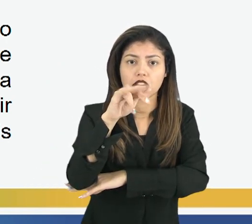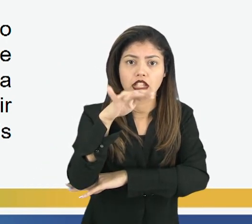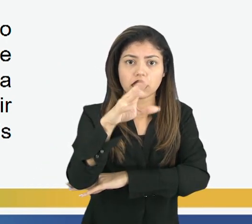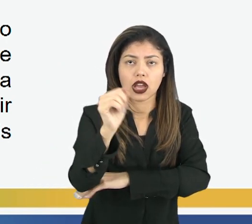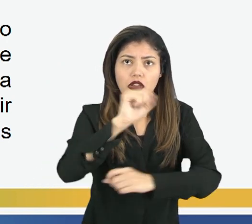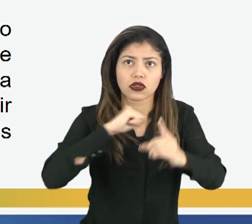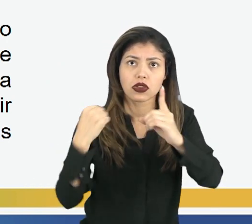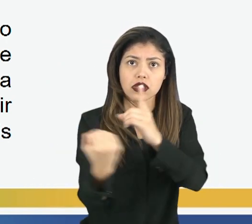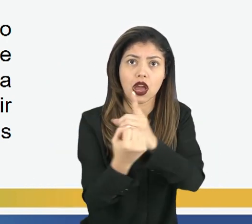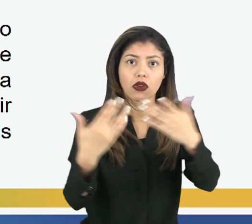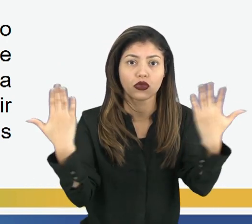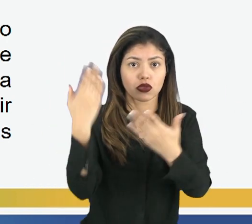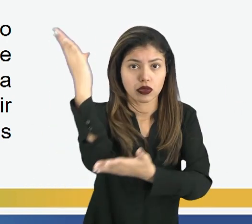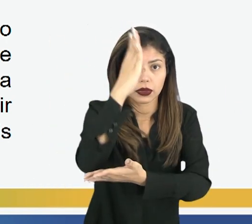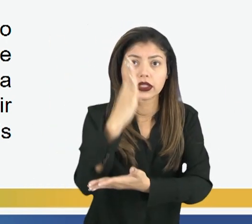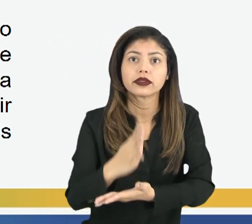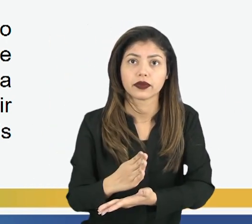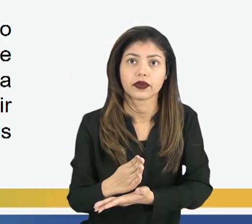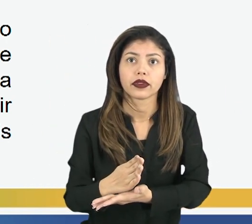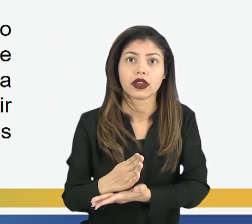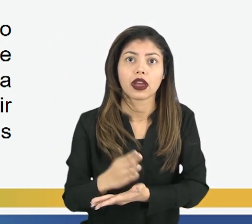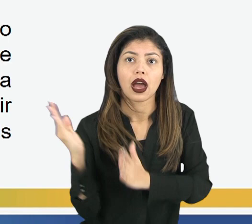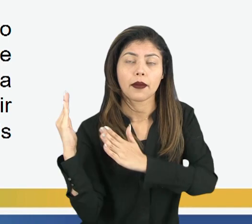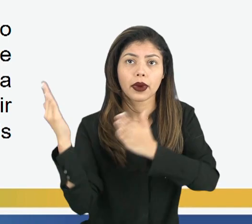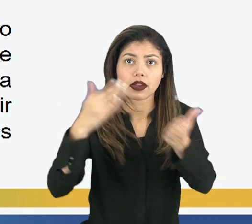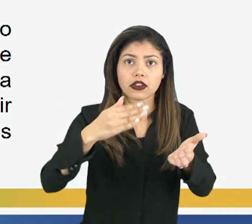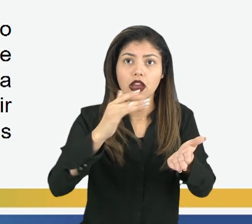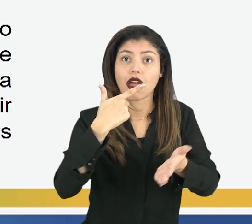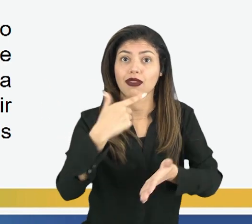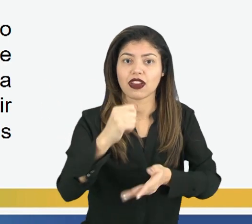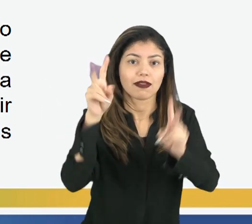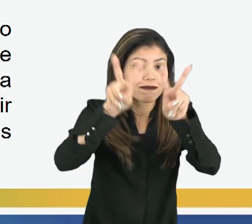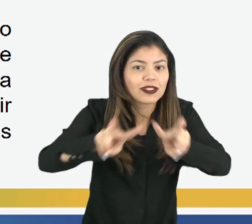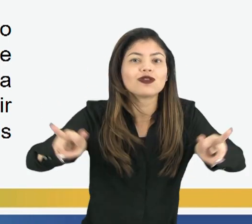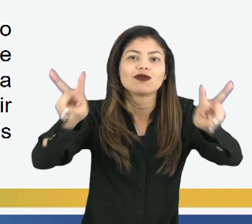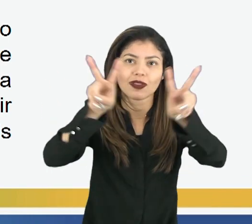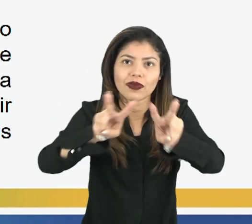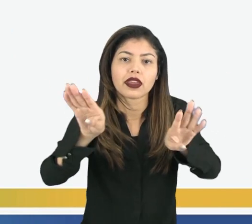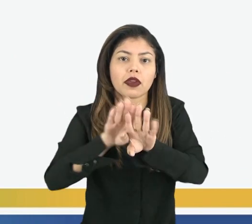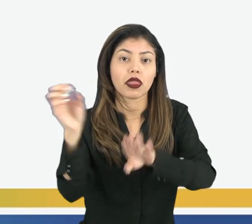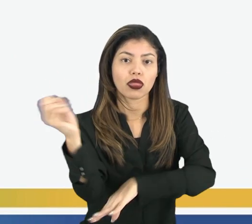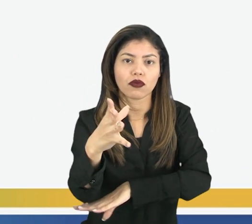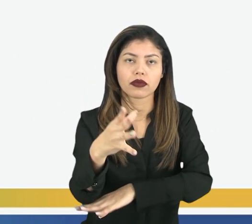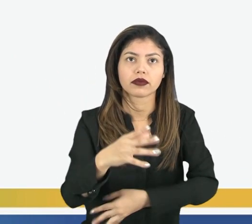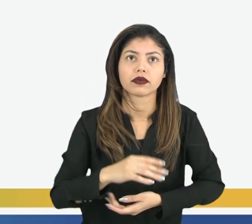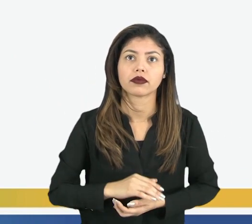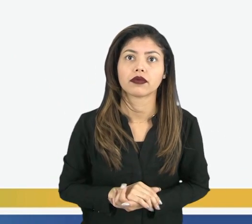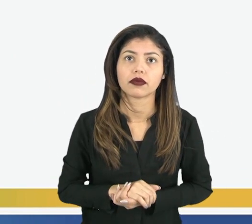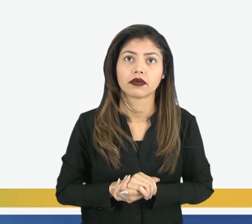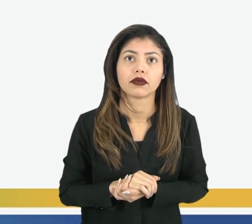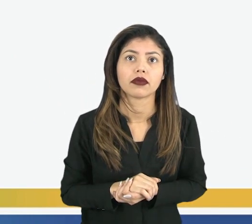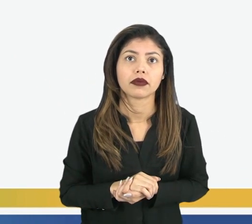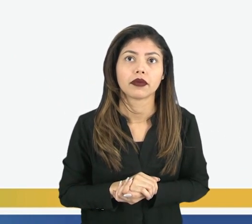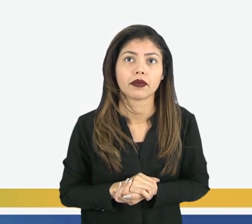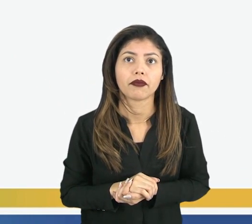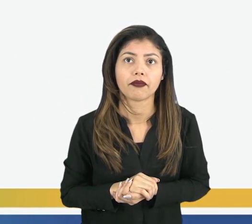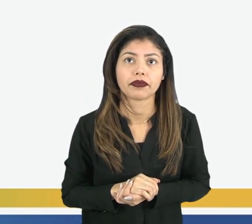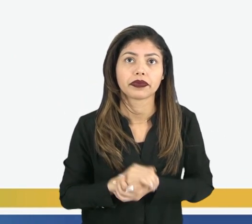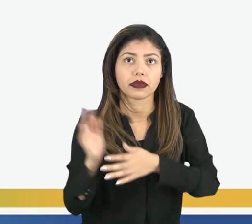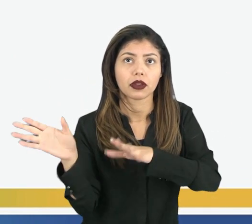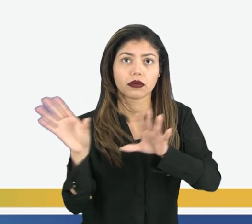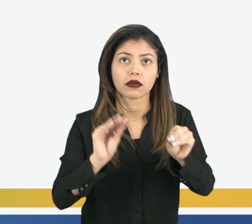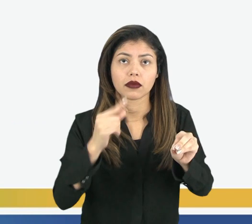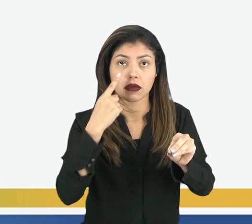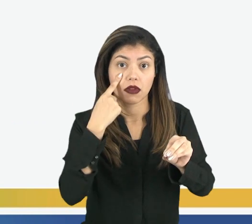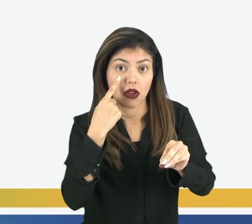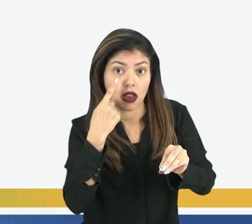da realidade brasileira, a partir de uma linguagem mais visual e inovadora. Então vamos lá. Quando